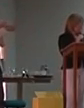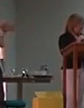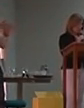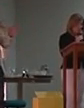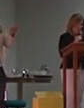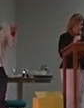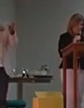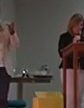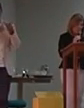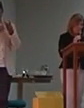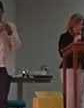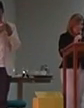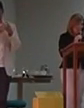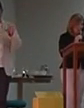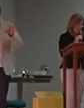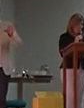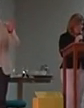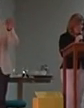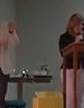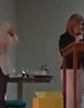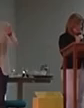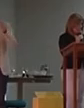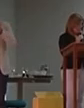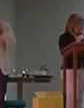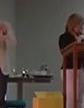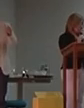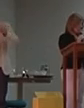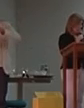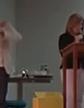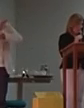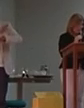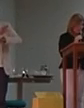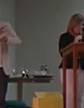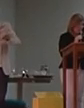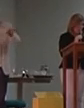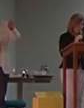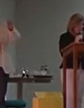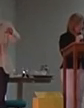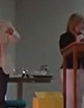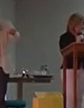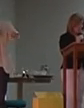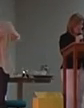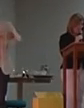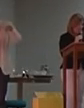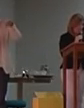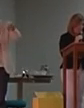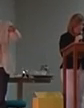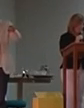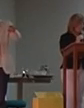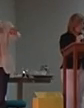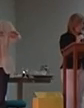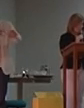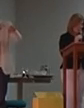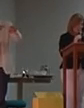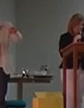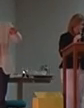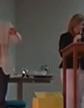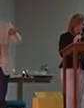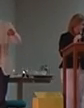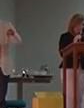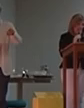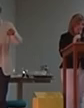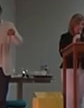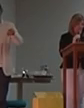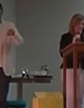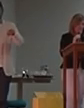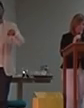inovação e pós-graduação, a educação agrícola tem um importante viés a ser considerado: a produção.